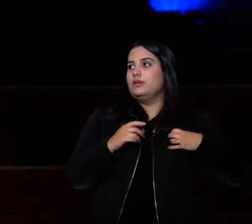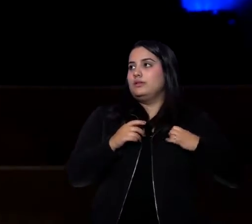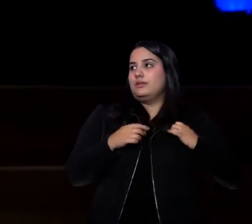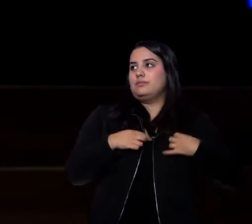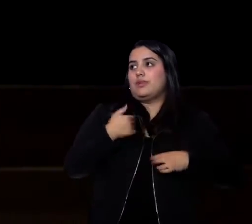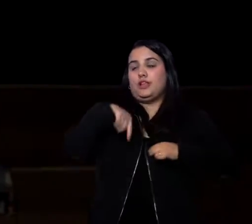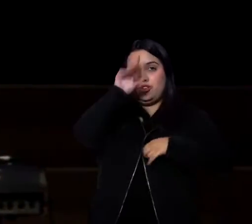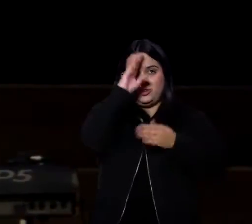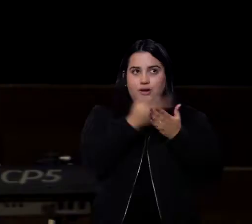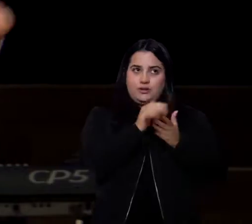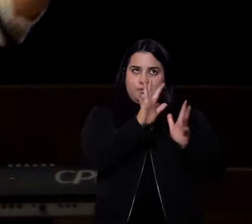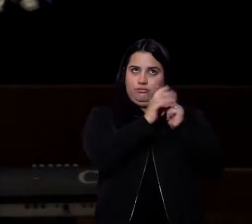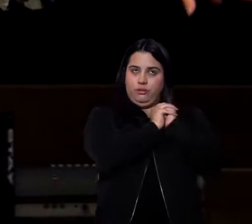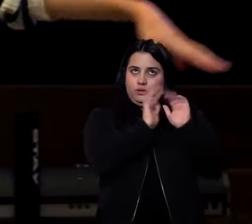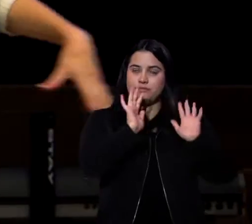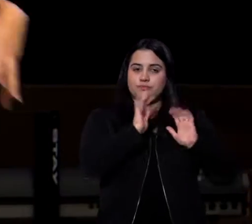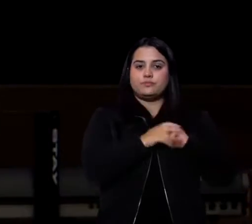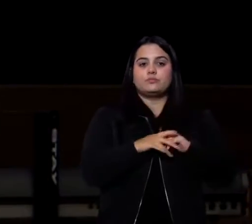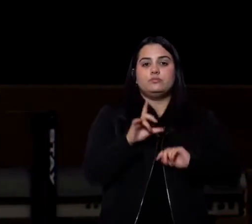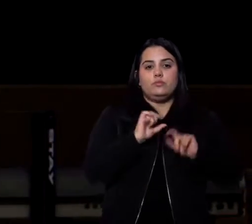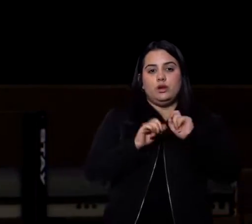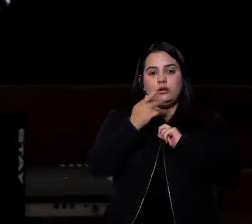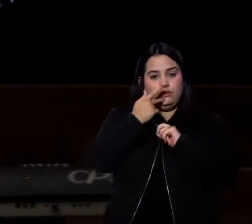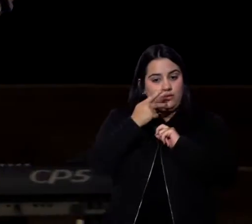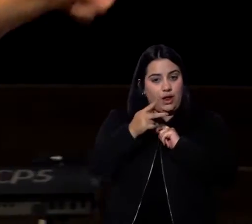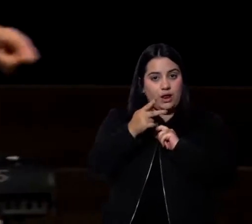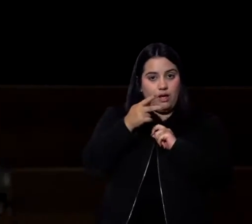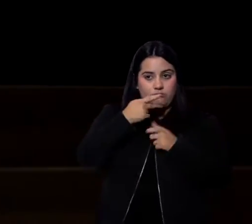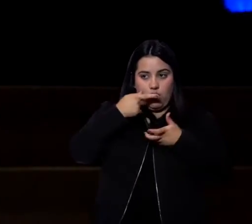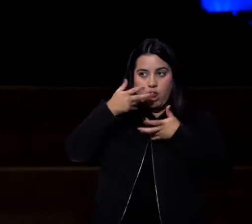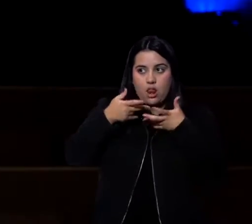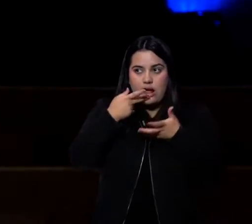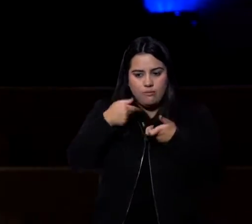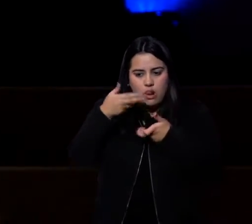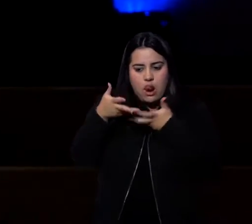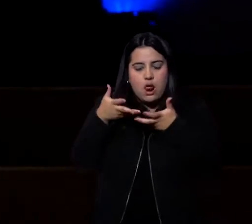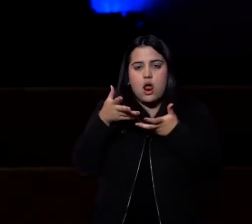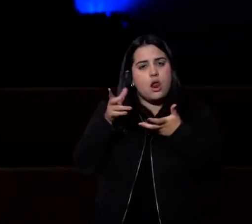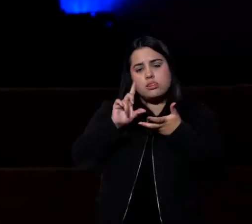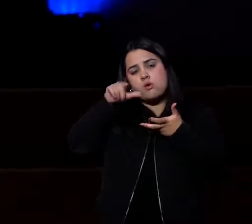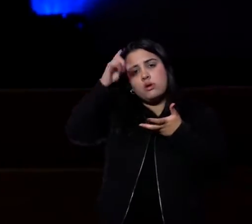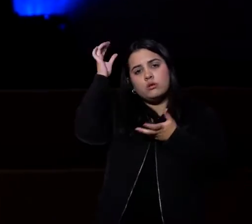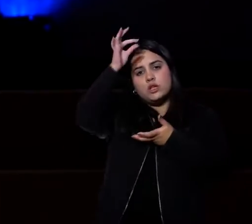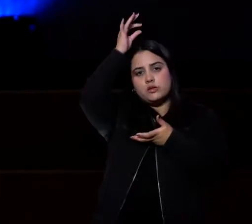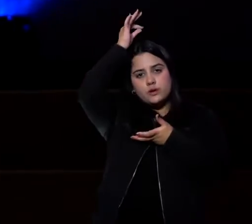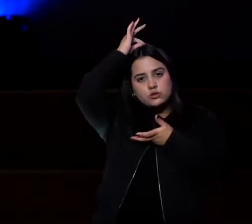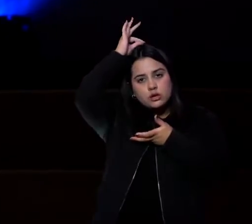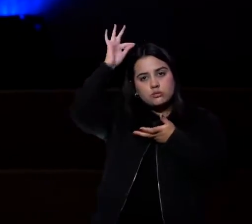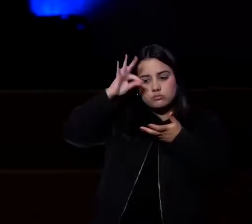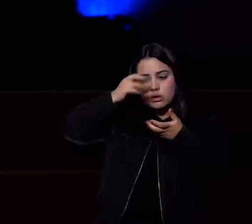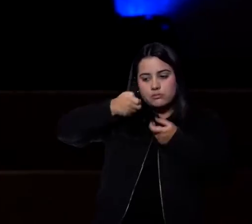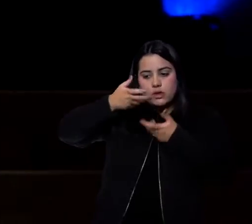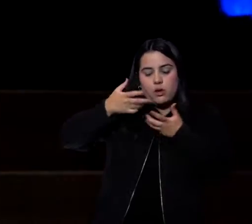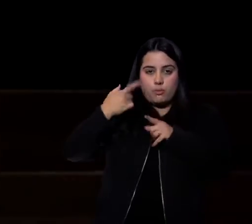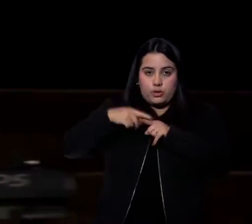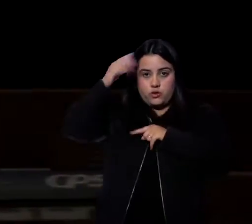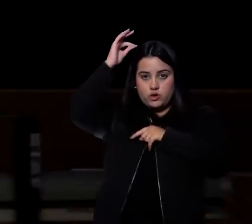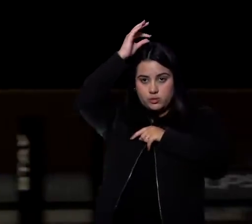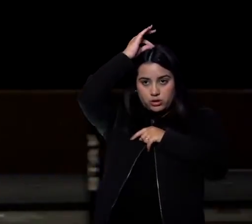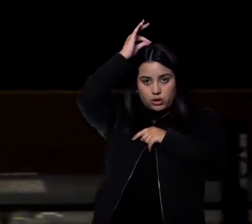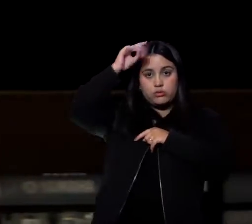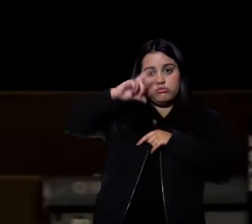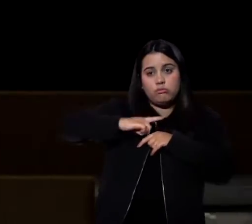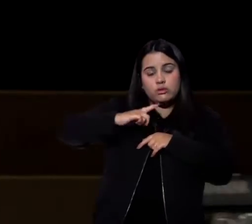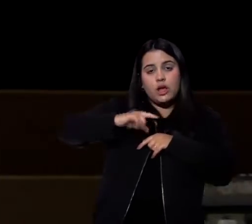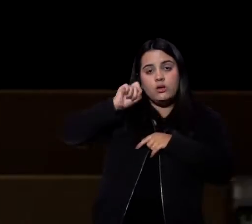assim, amém. Quem está falando, na verdade, é o Espírito Santo, porque Ele tem uma mensagem específica para essa pessoa.